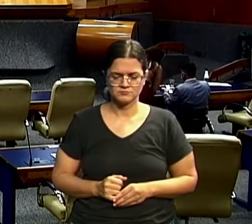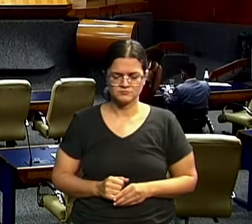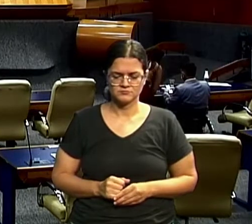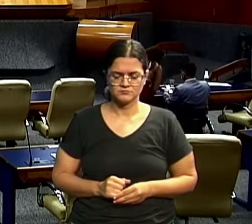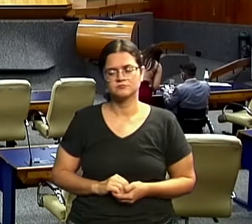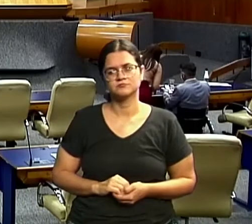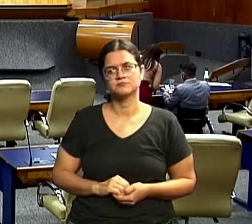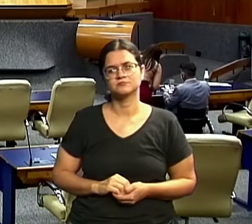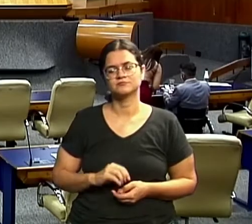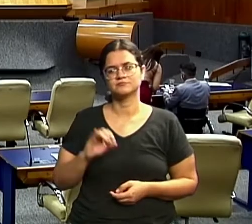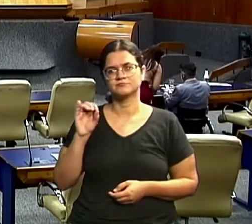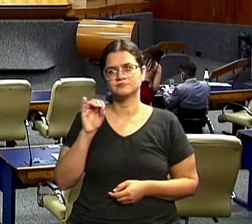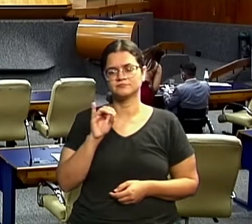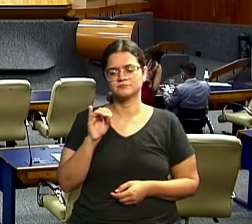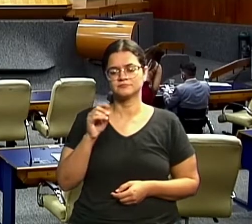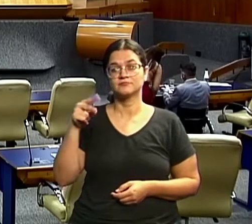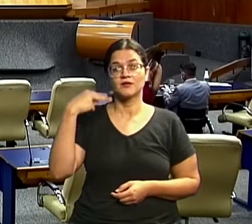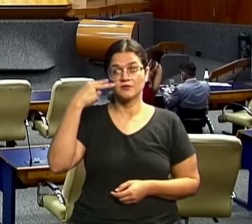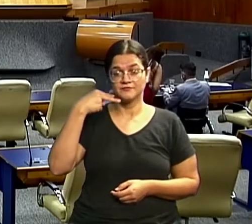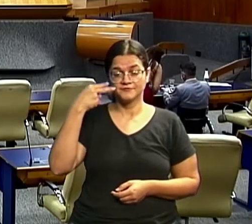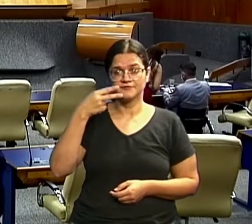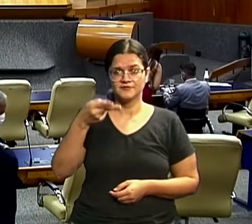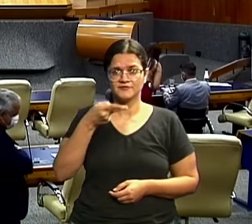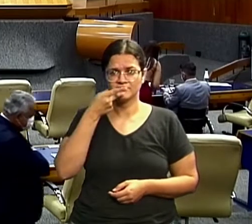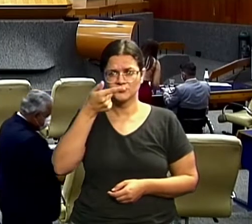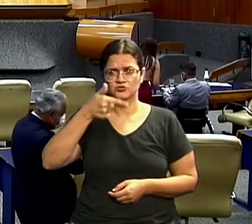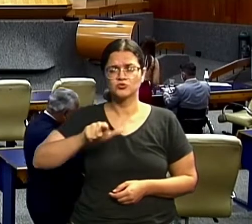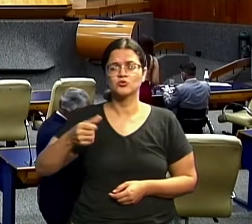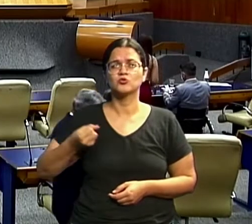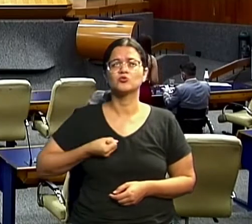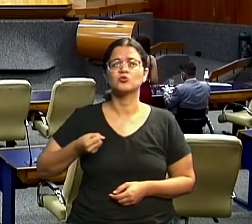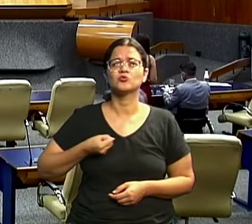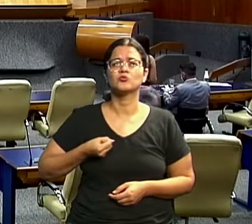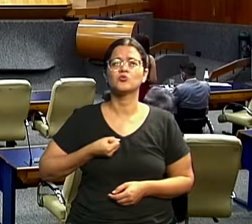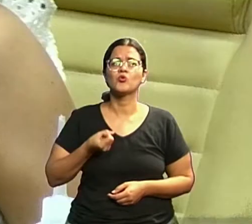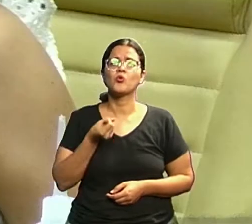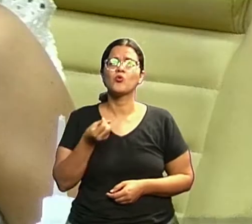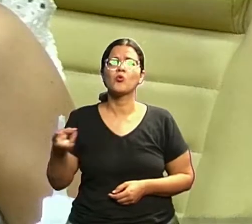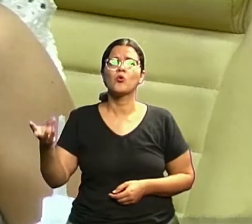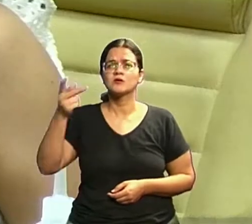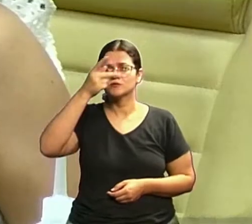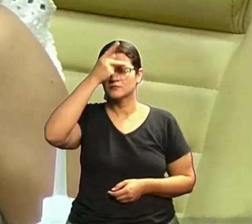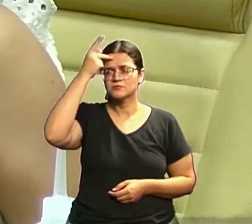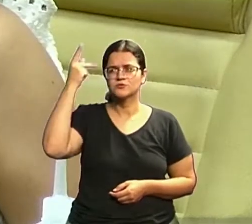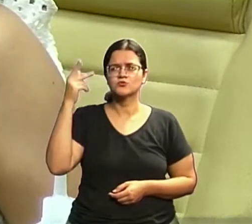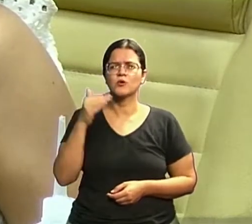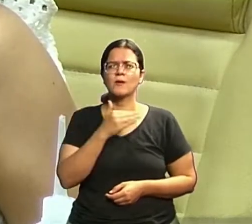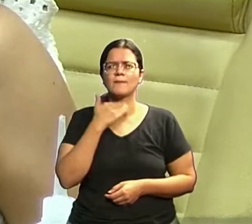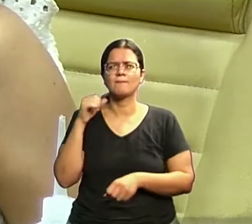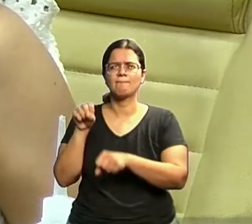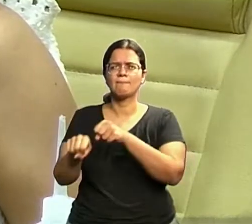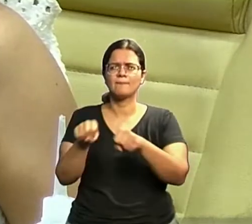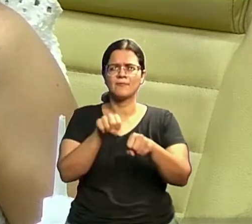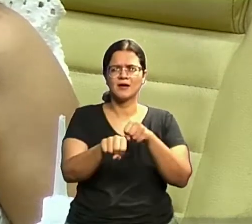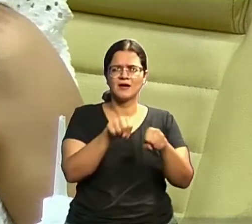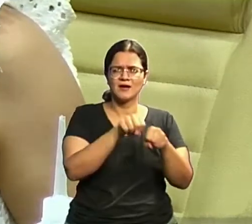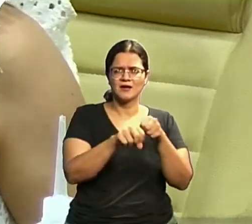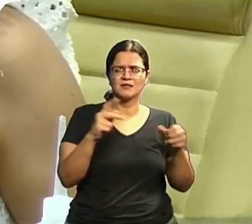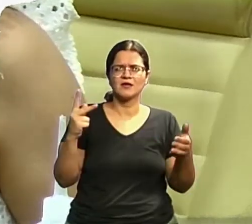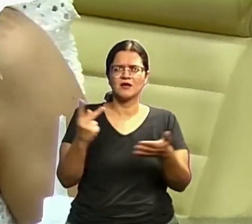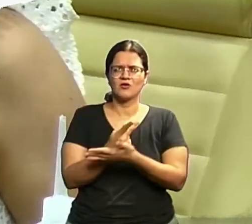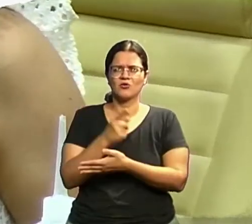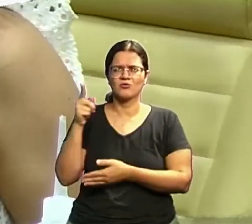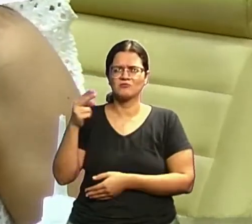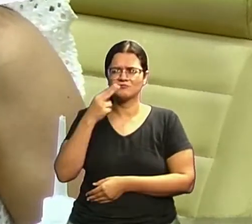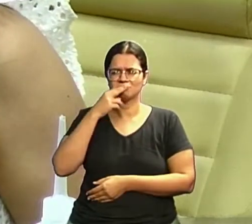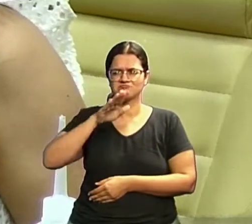Vereadora Gabriela. Oi. Vereador, repete para mim o número. Quantos mortos foram pelo nazismo? Quantos